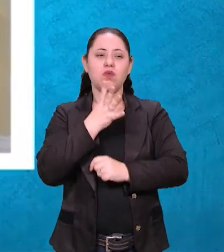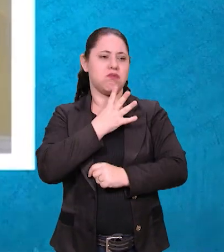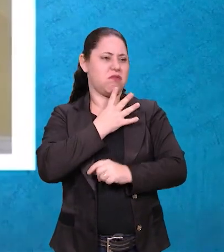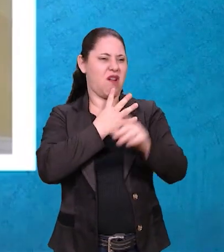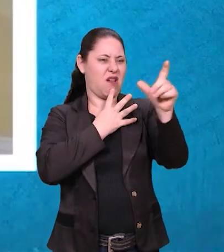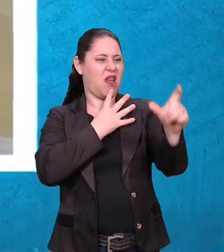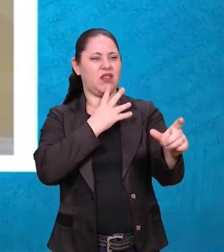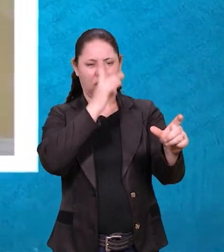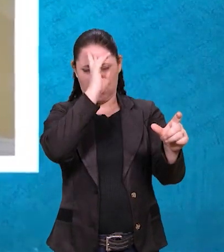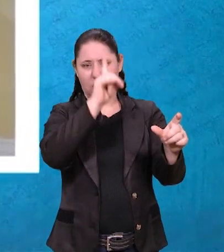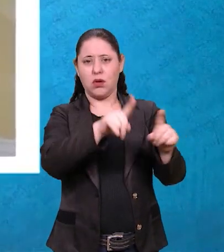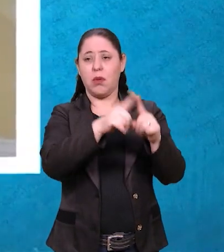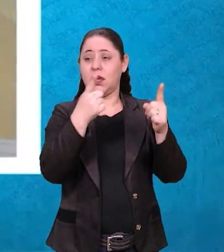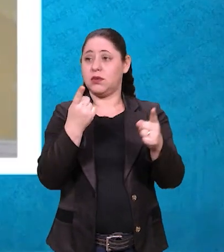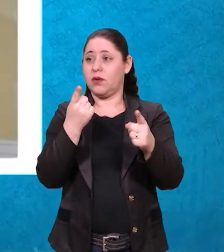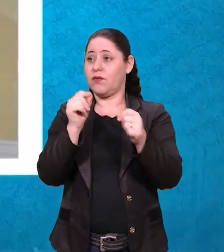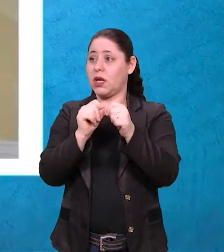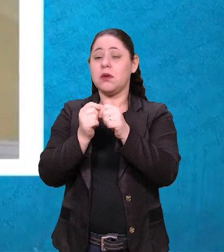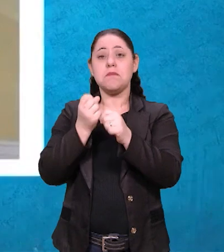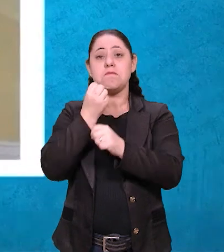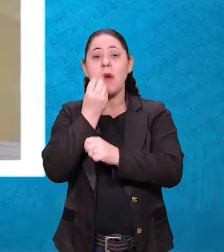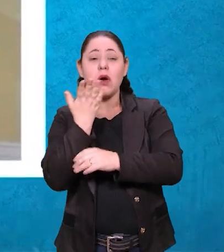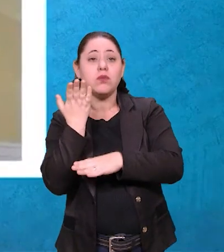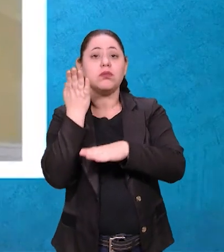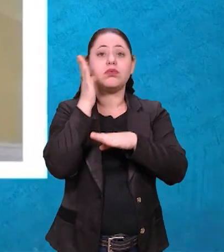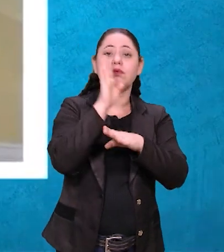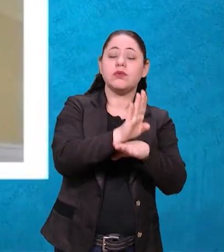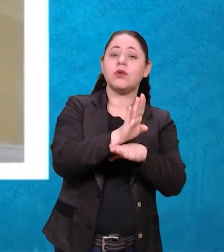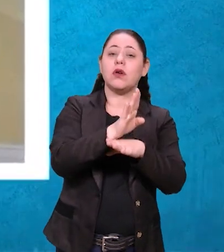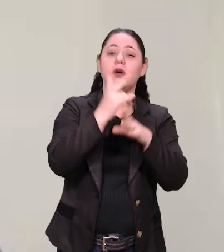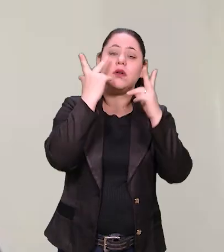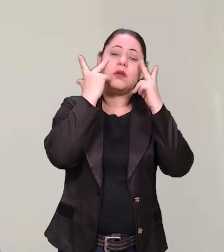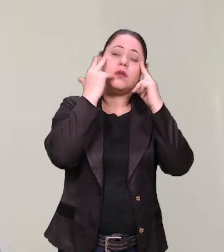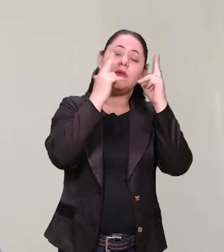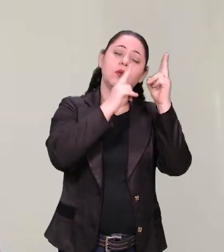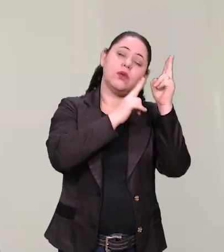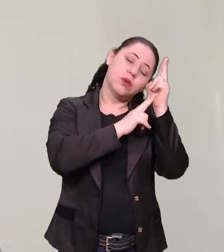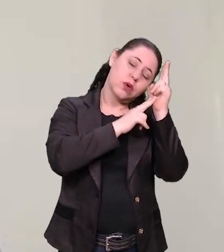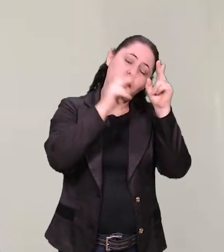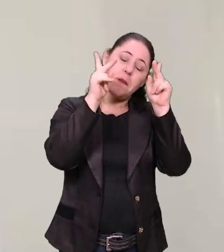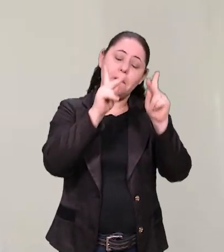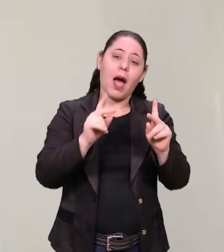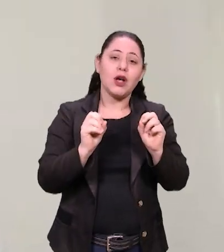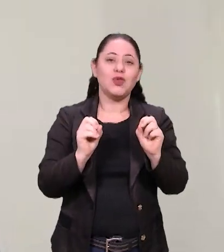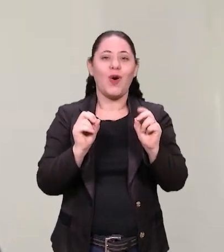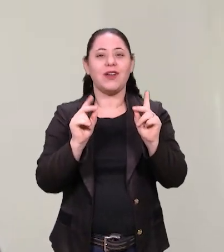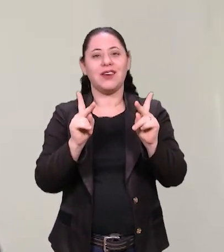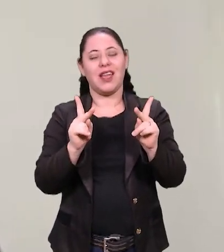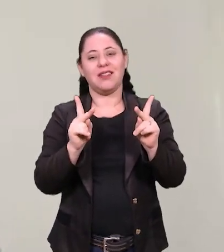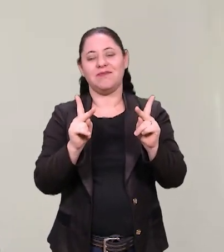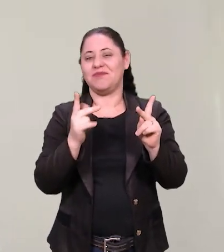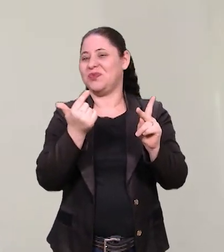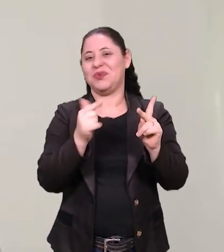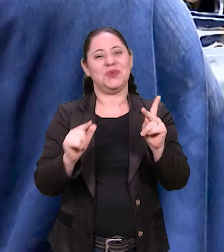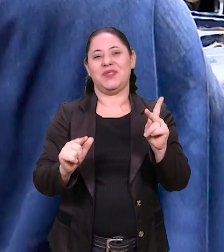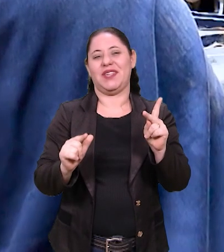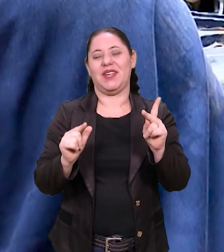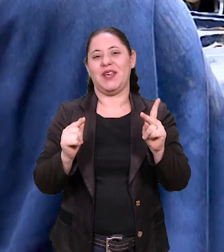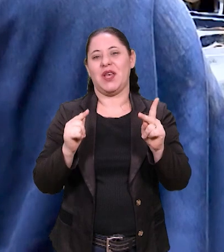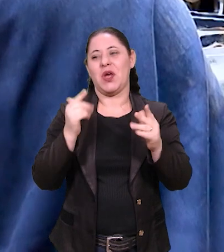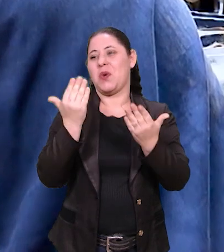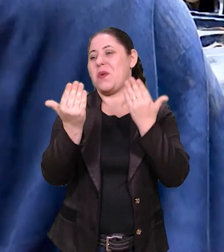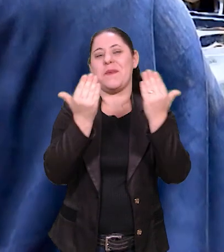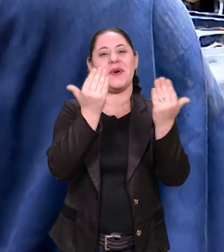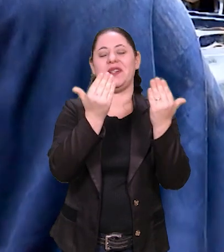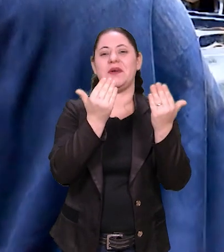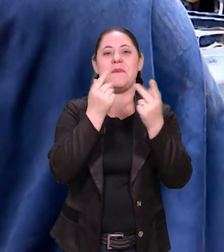perdeu, e dormir tranquilo, assim, com a consciência limpa, não tem palavras para dizer assim. A